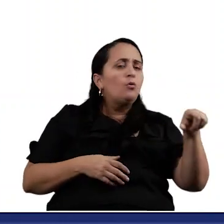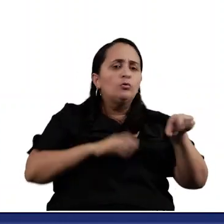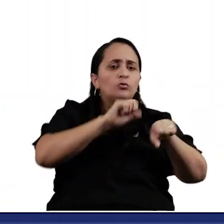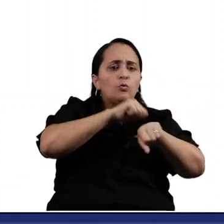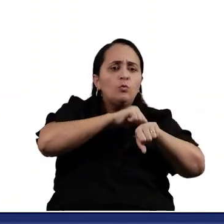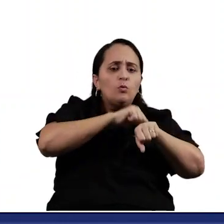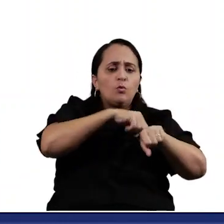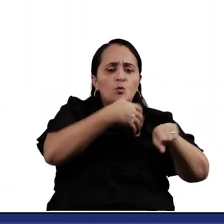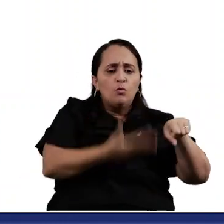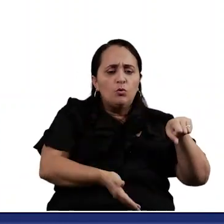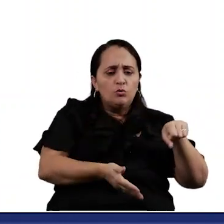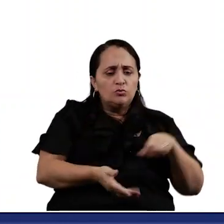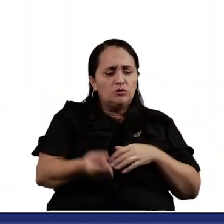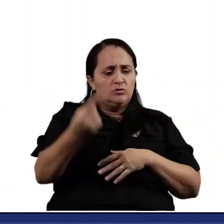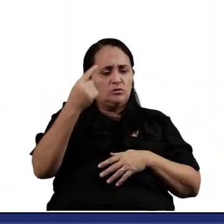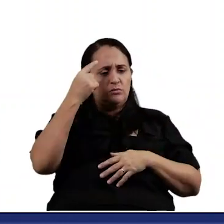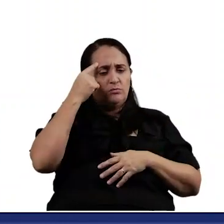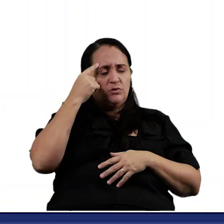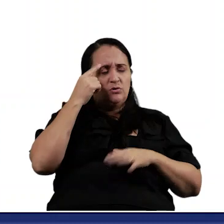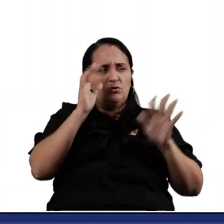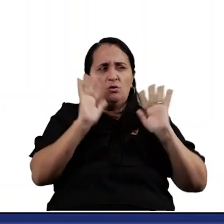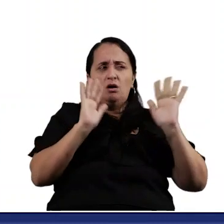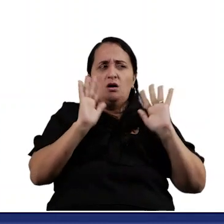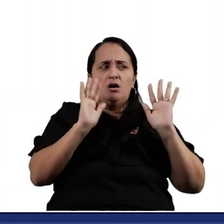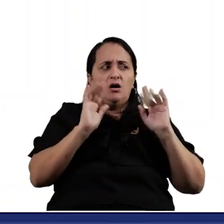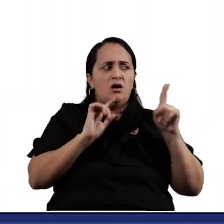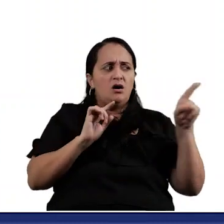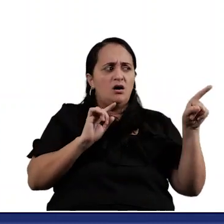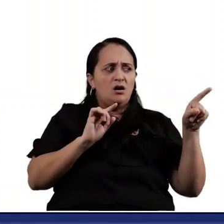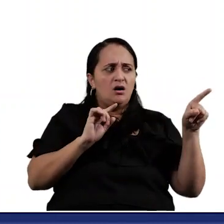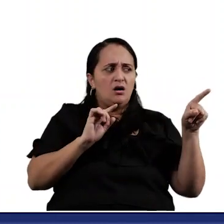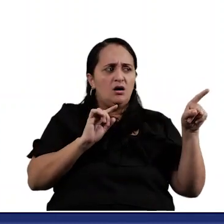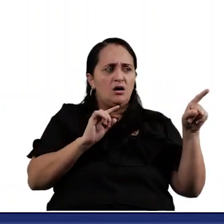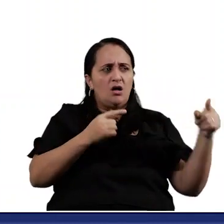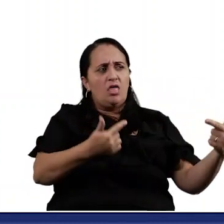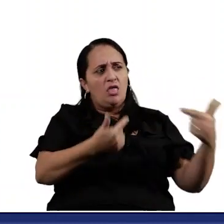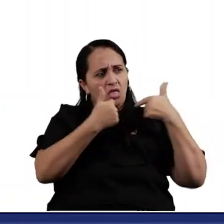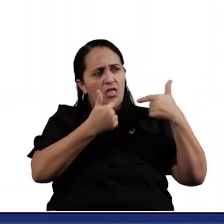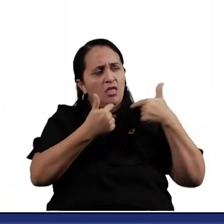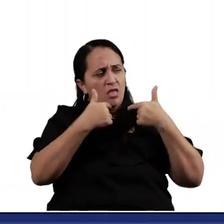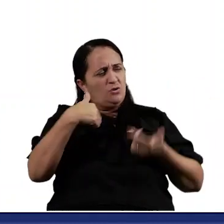o Caio começou a achar que assombração estava gostando da cara dele